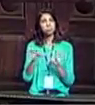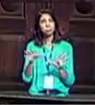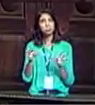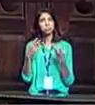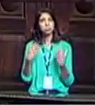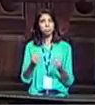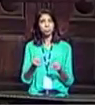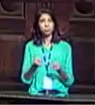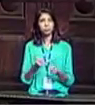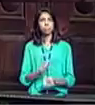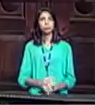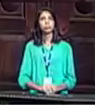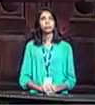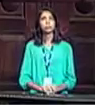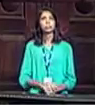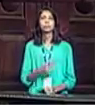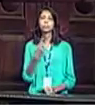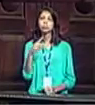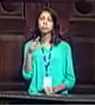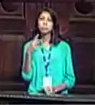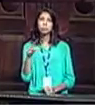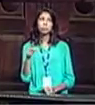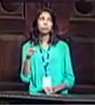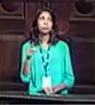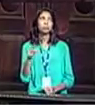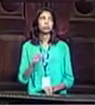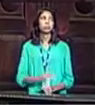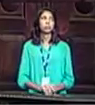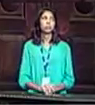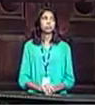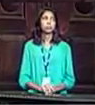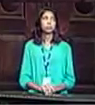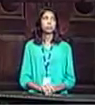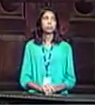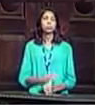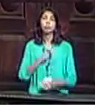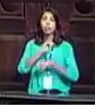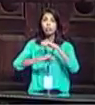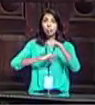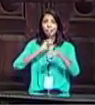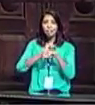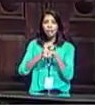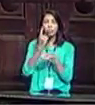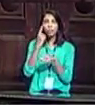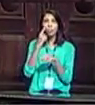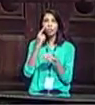disponibilizados na página da internet do Detran